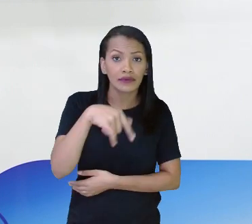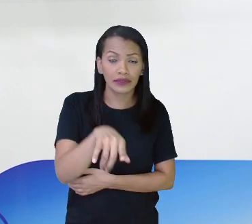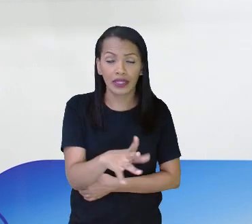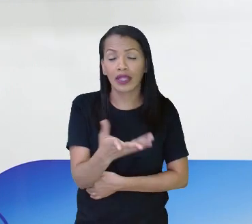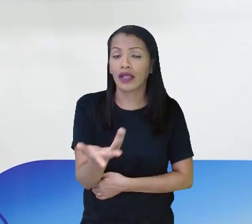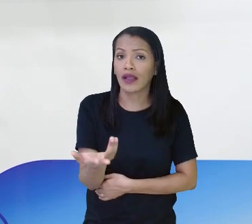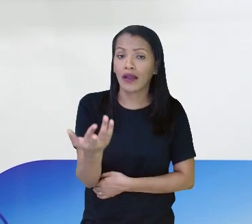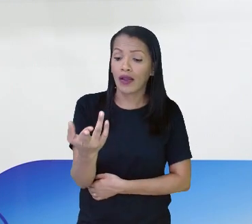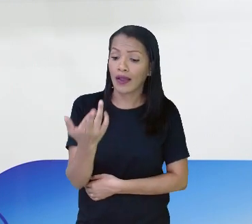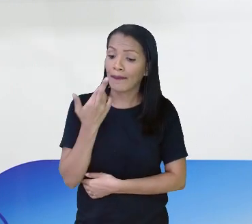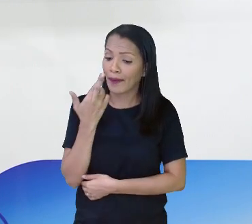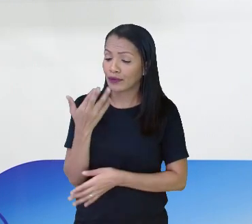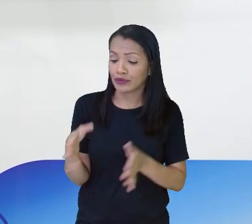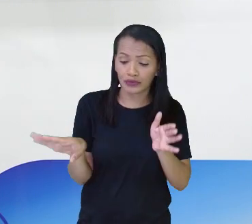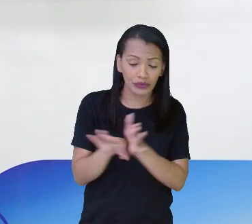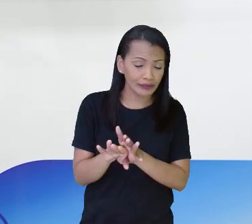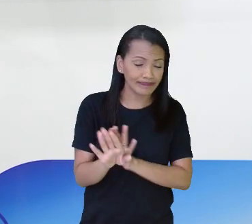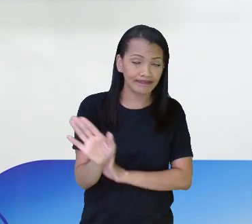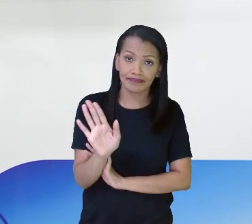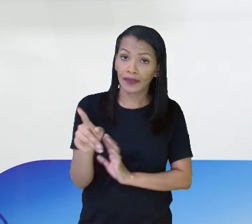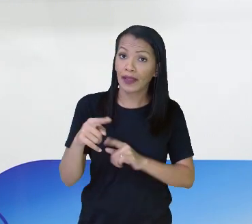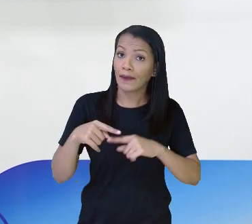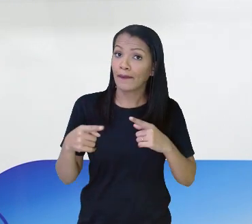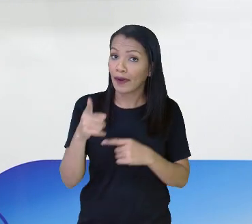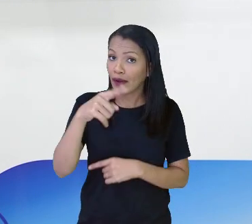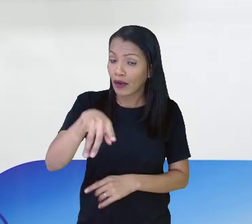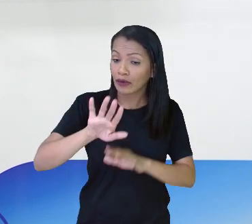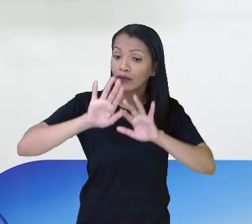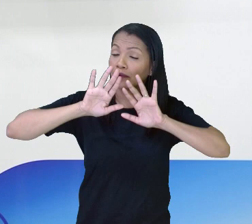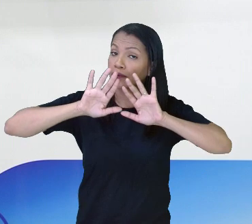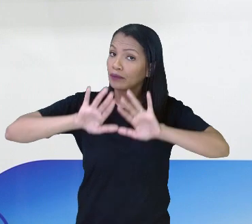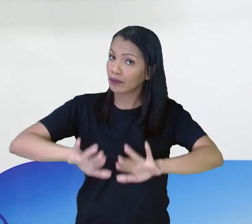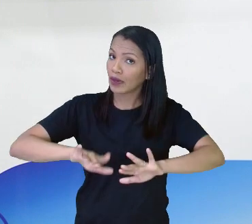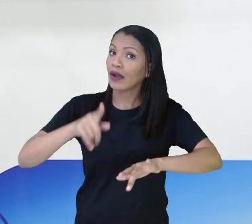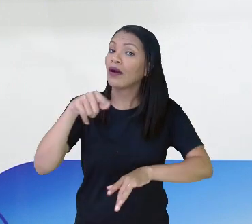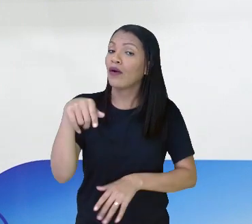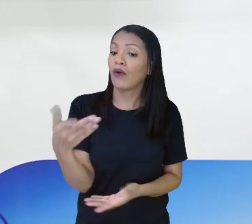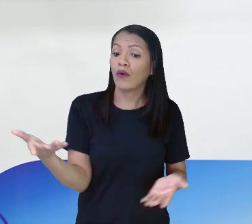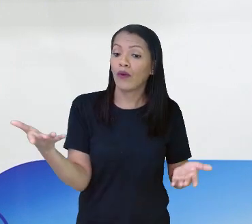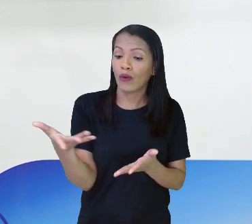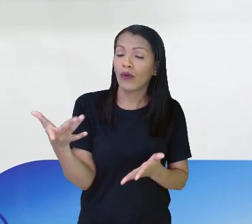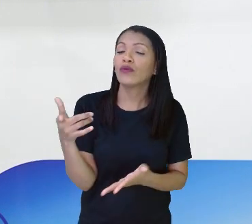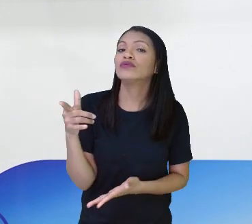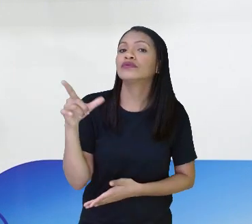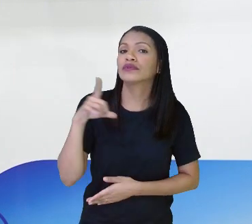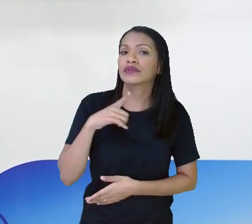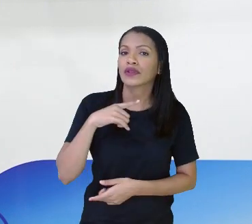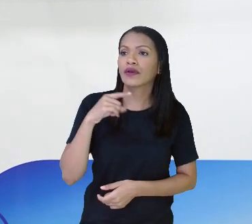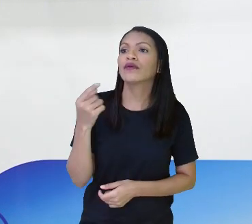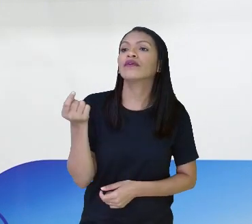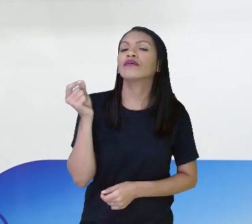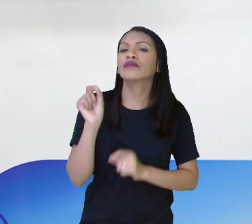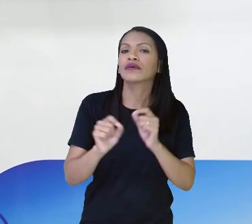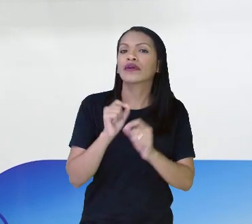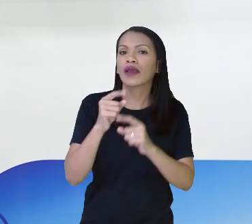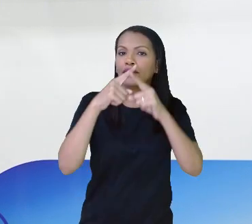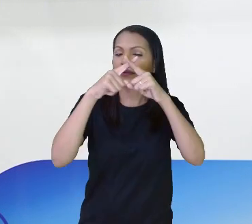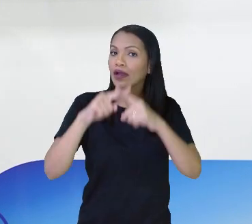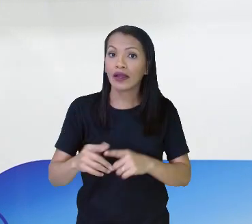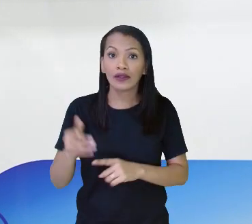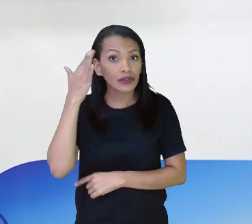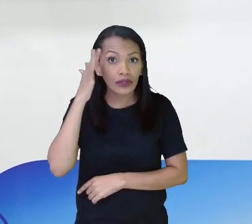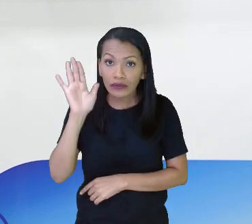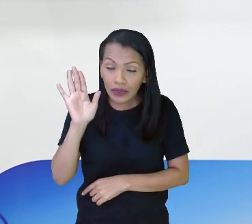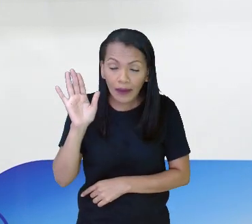não chegam, e já vou dizendo aí, não saiam daí, porque daqui a pouco, hoje vai ter aqui uma disputa de titãs. Ela nem